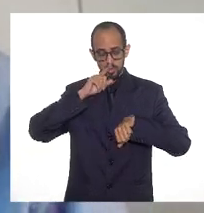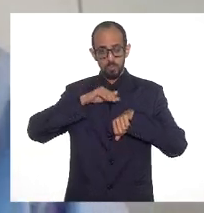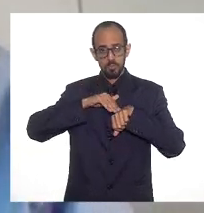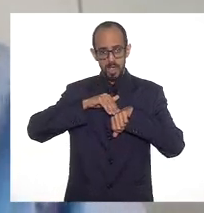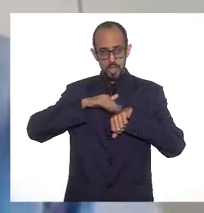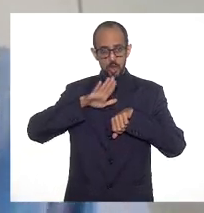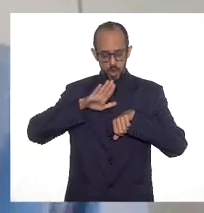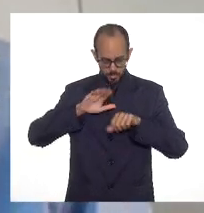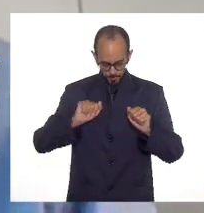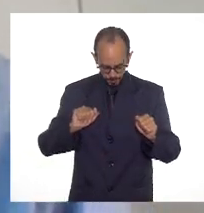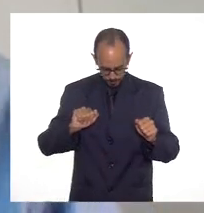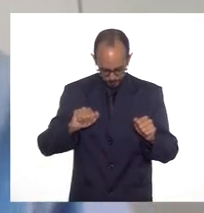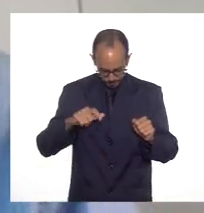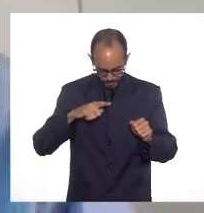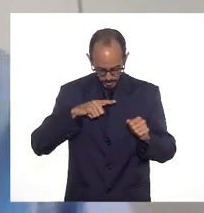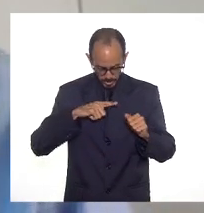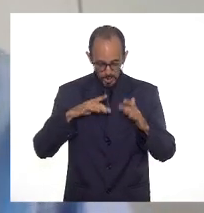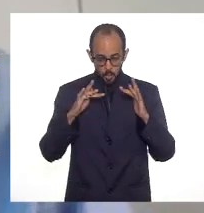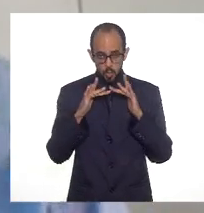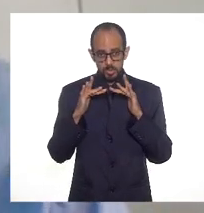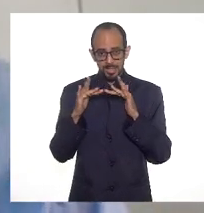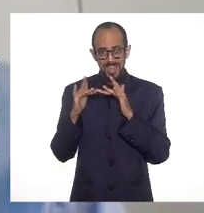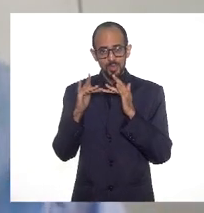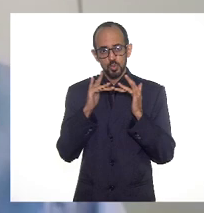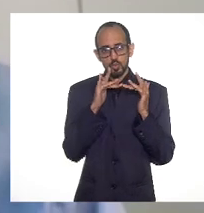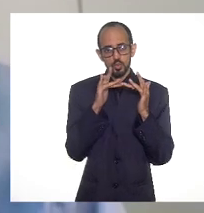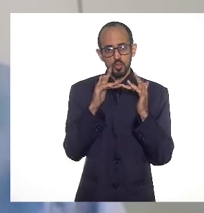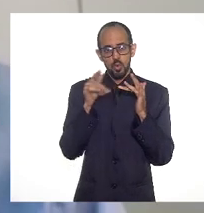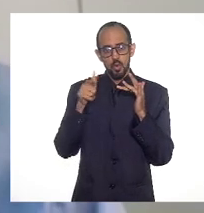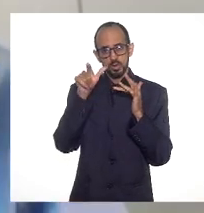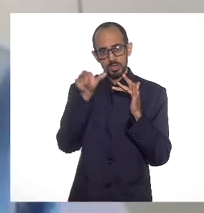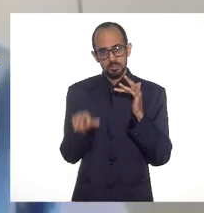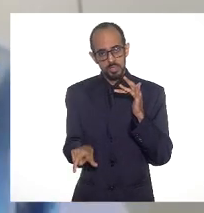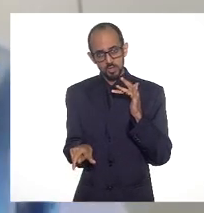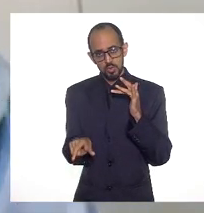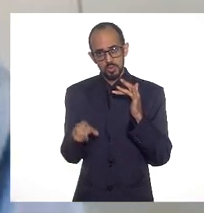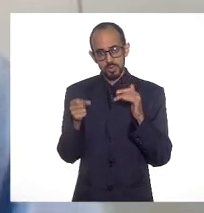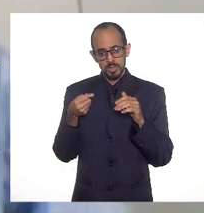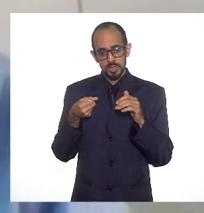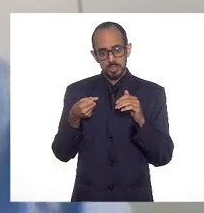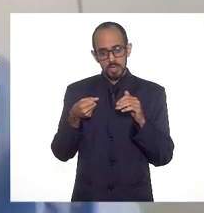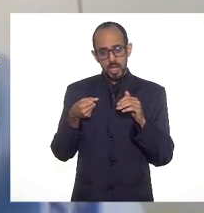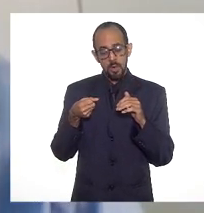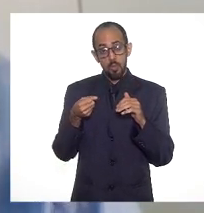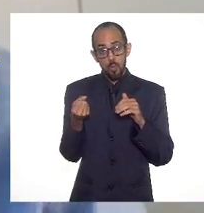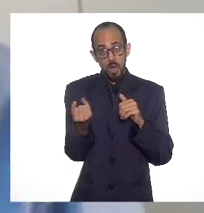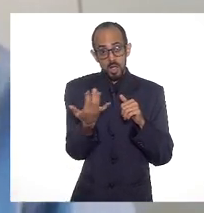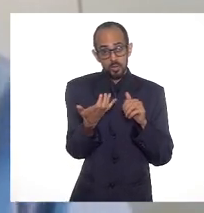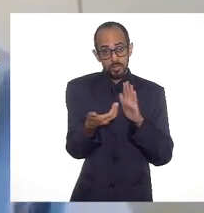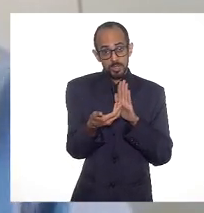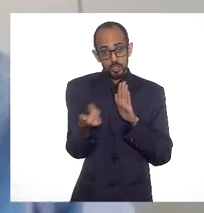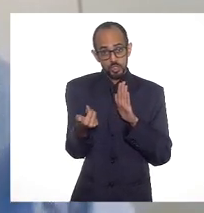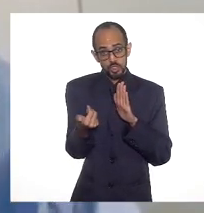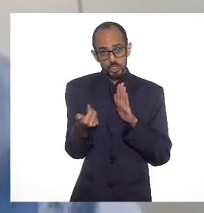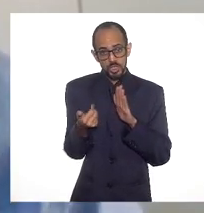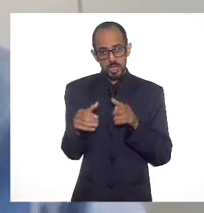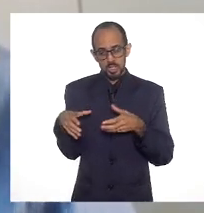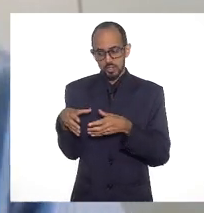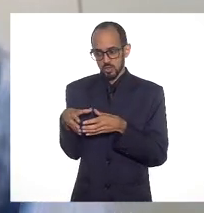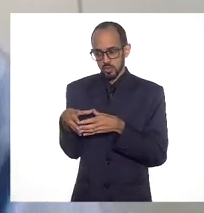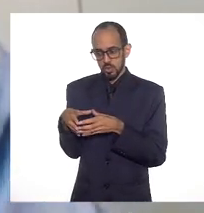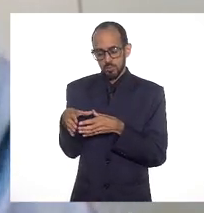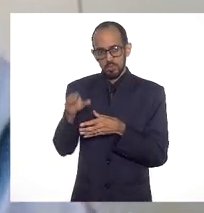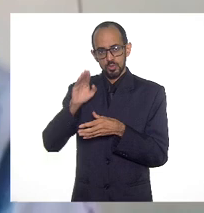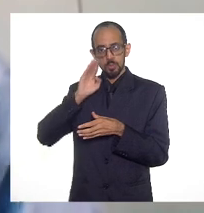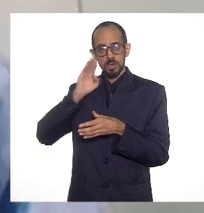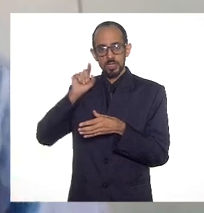prevêem, né, muito contato com outras pessoas, ao retirar essa prioridade desses grupos, o prefeito Eduardo Paes pode